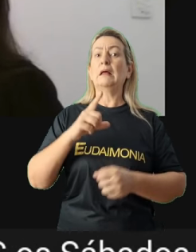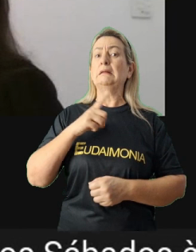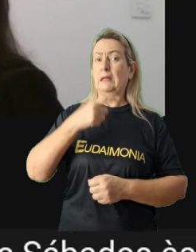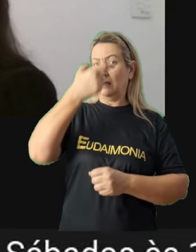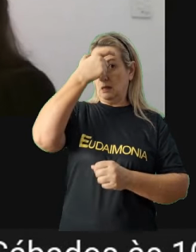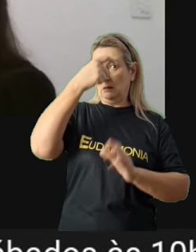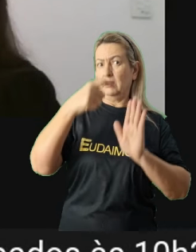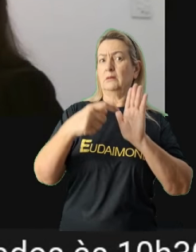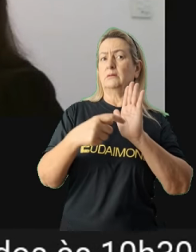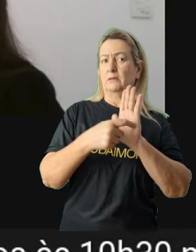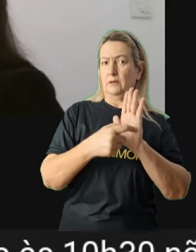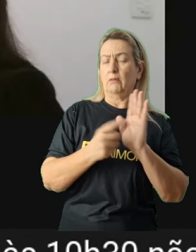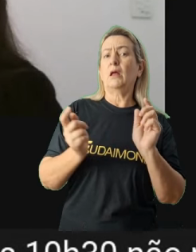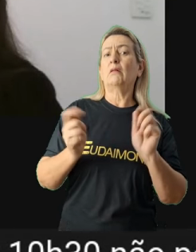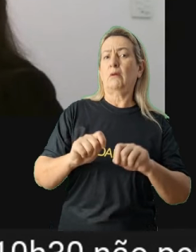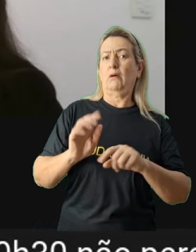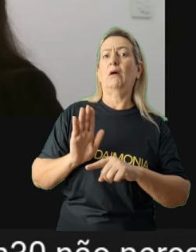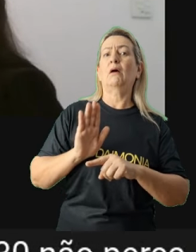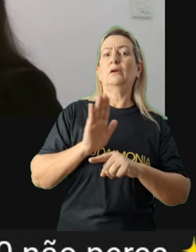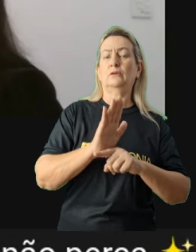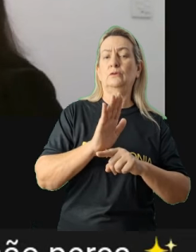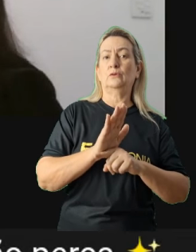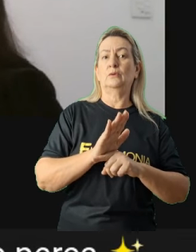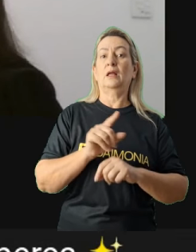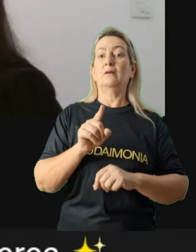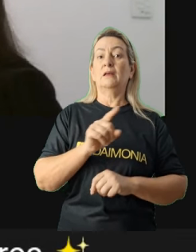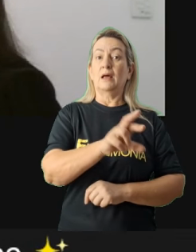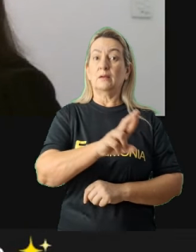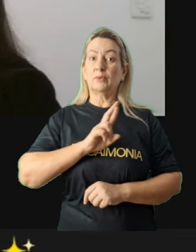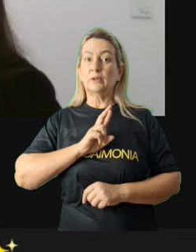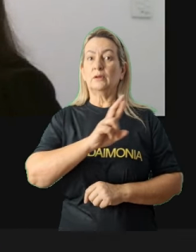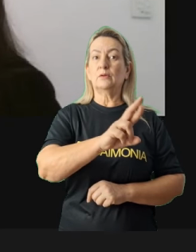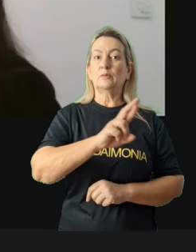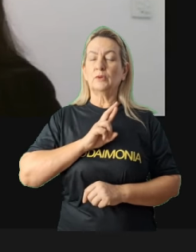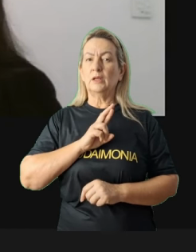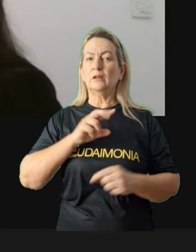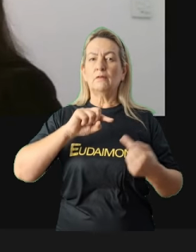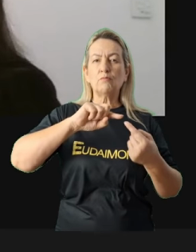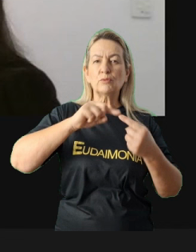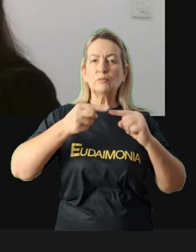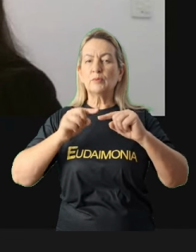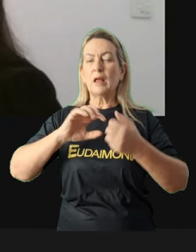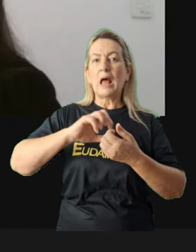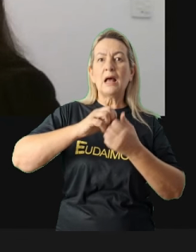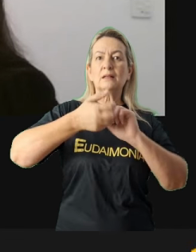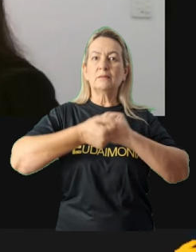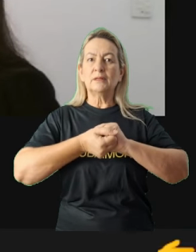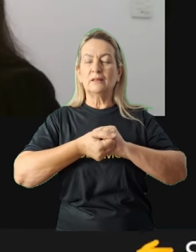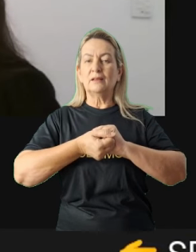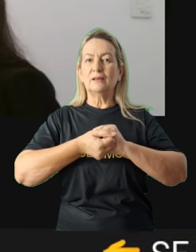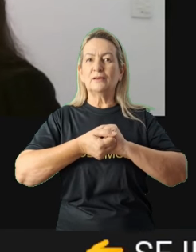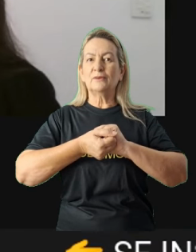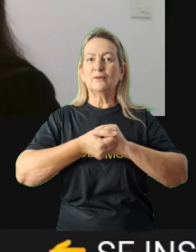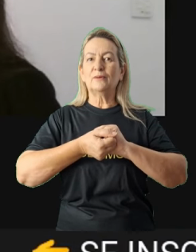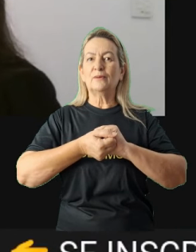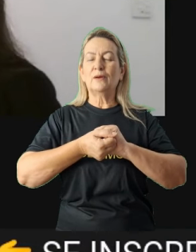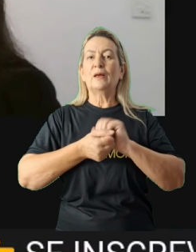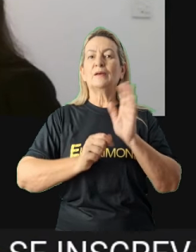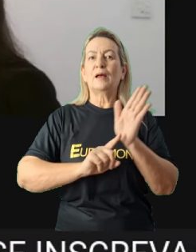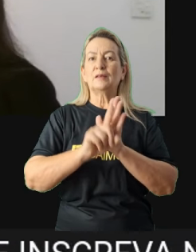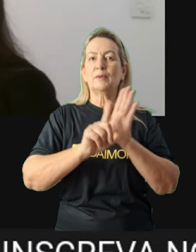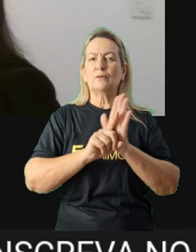faz isso com inteligência artificial. Você vai respondendo, eu vou ajustando as perguntas. Opa, encontrei uma lacuna, guardo ela. Te